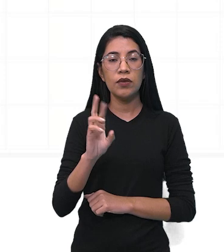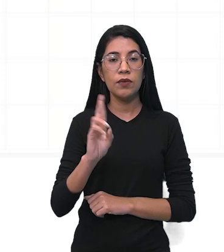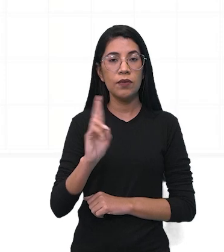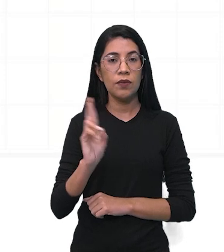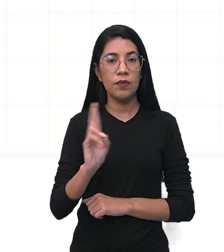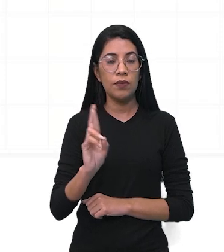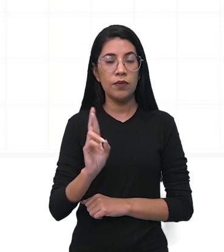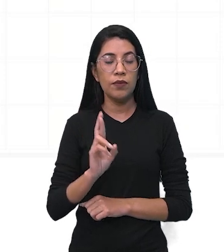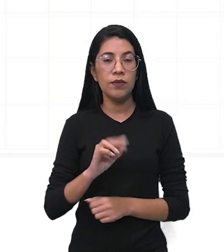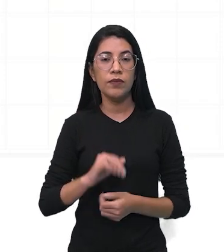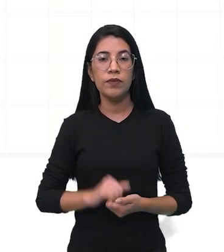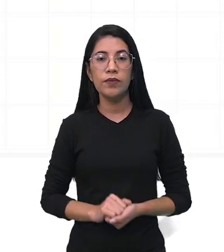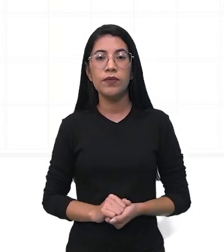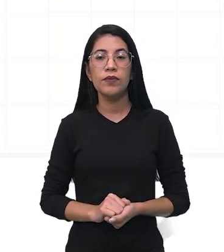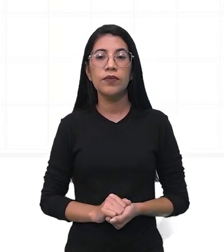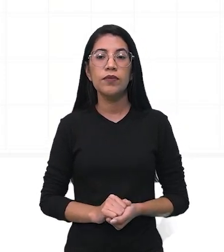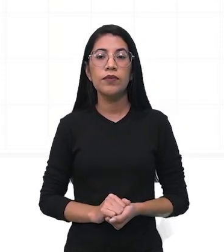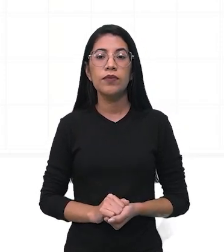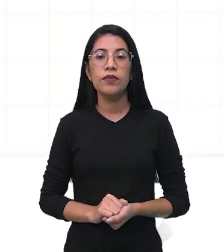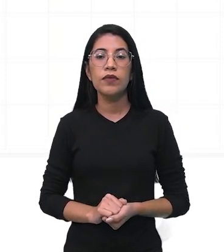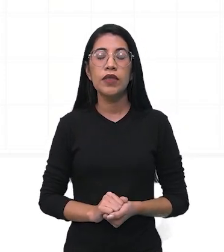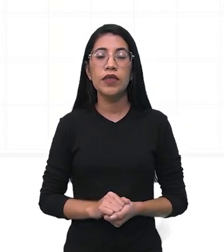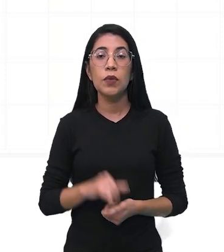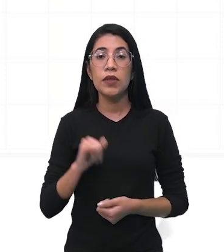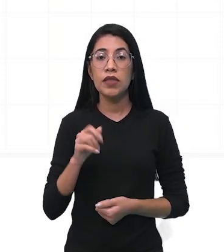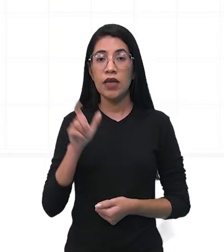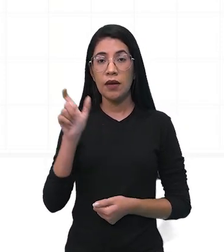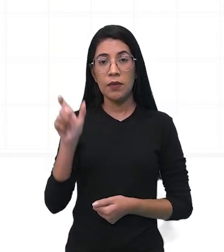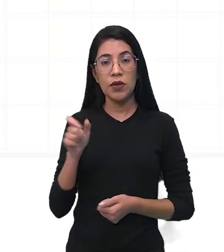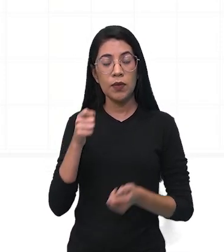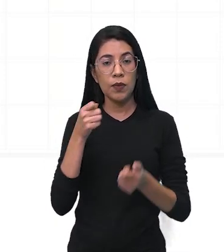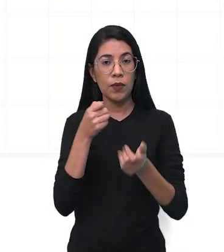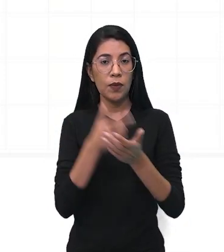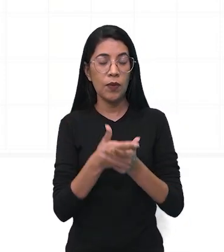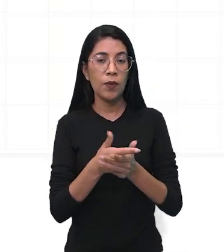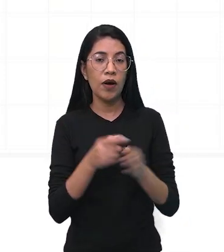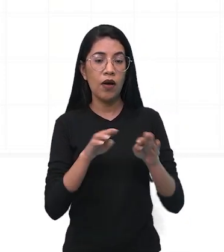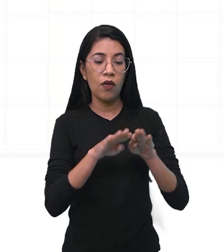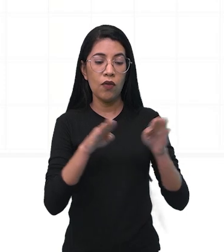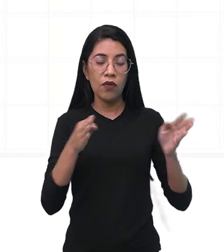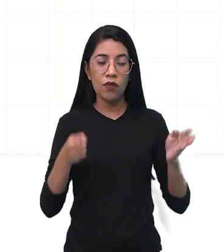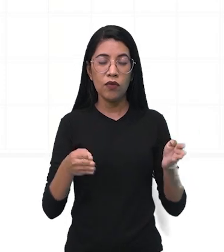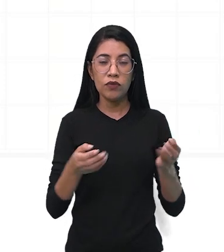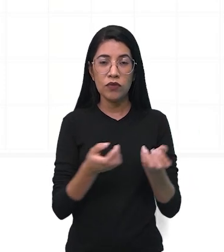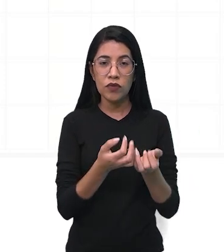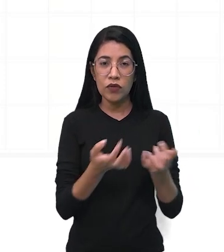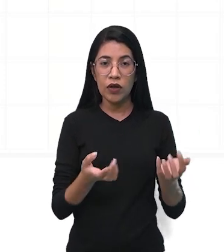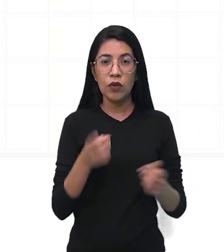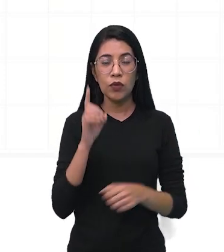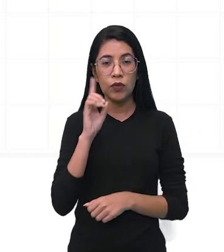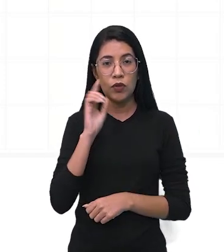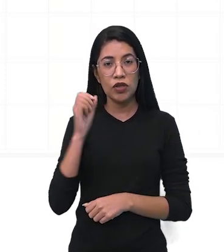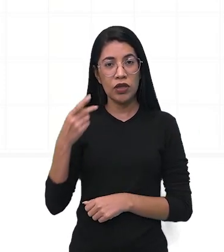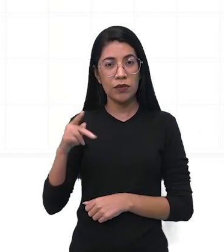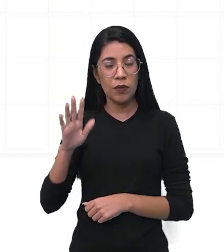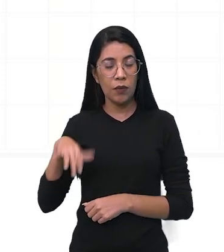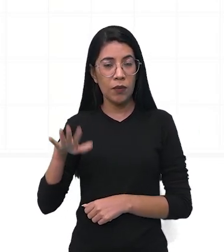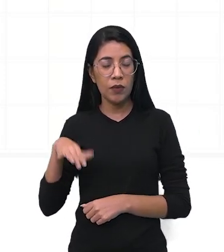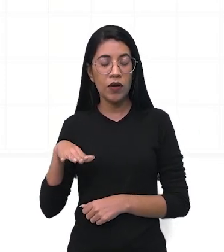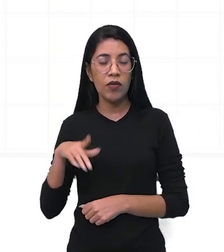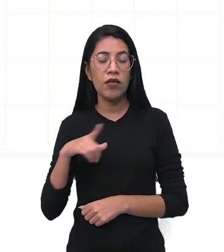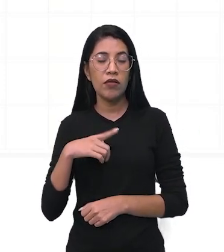85,00. Viram só? Então, quem comprar o fogão, nesse dia aí da oferta, né, vai ter um desconto de